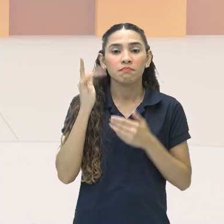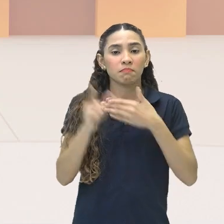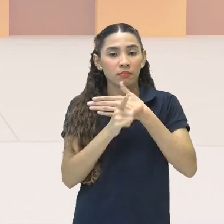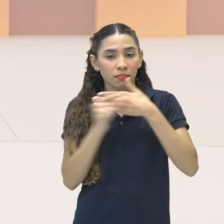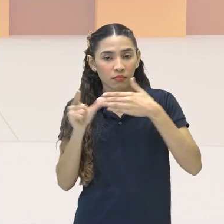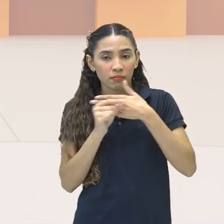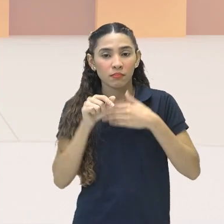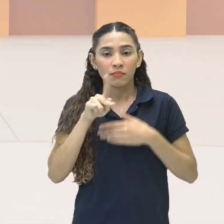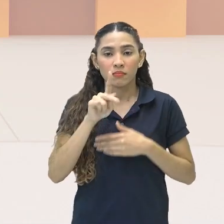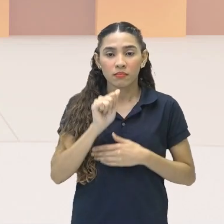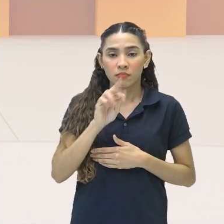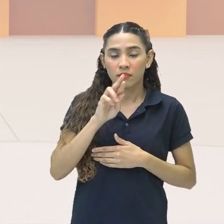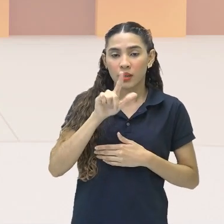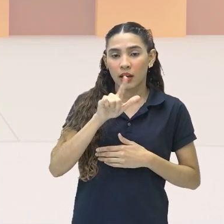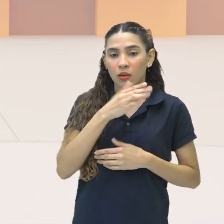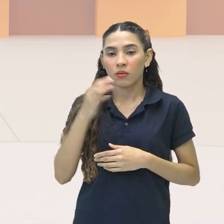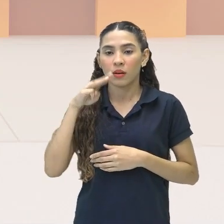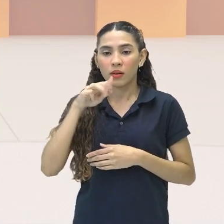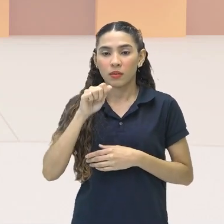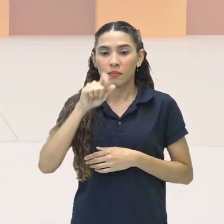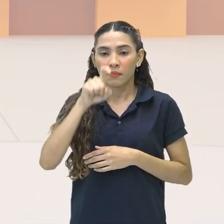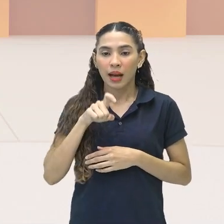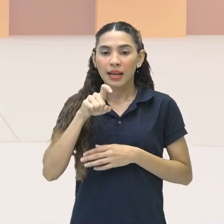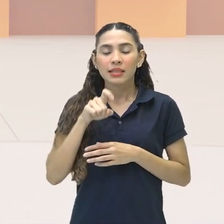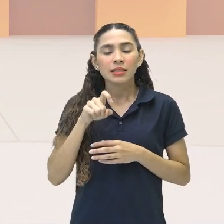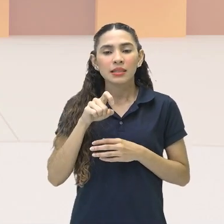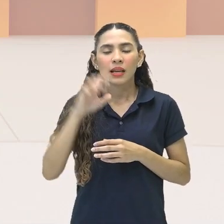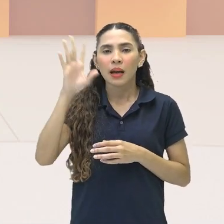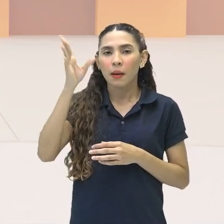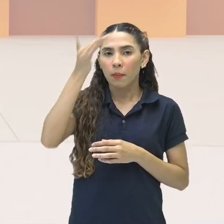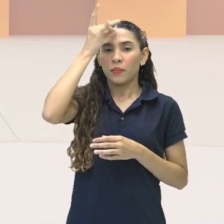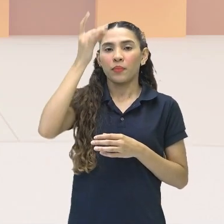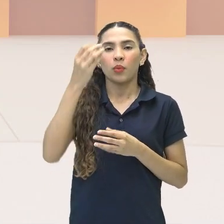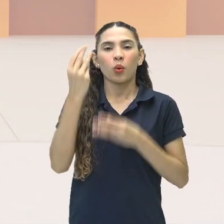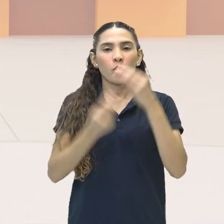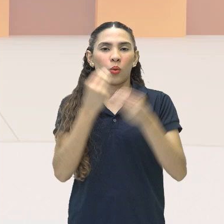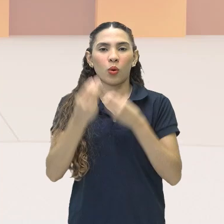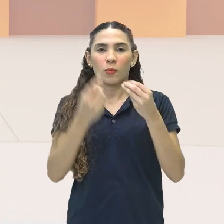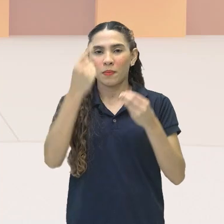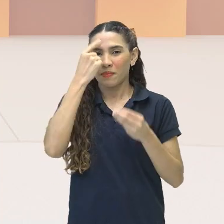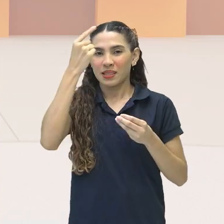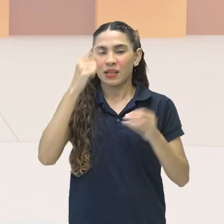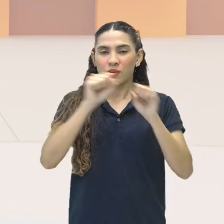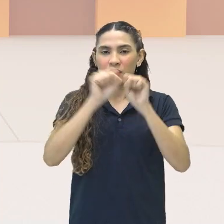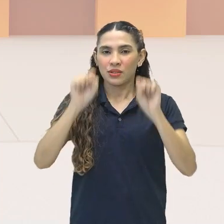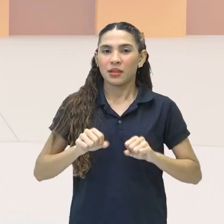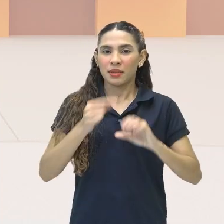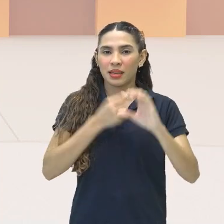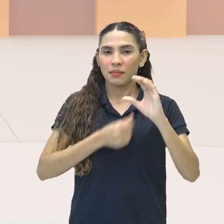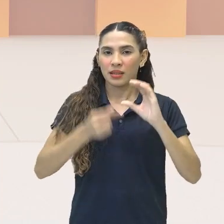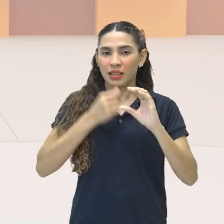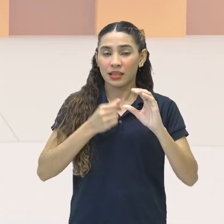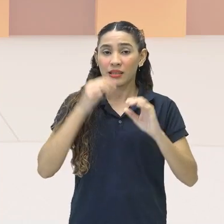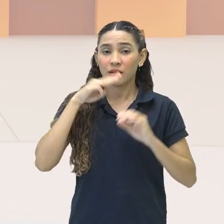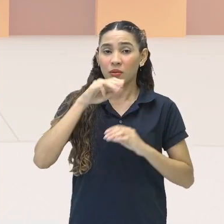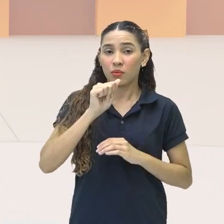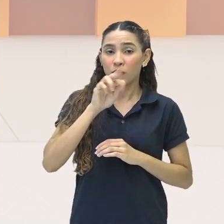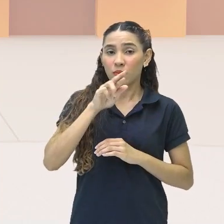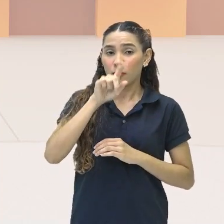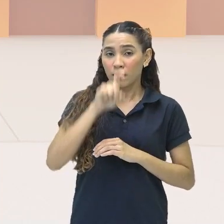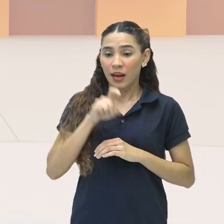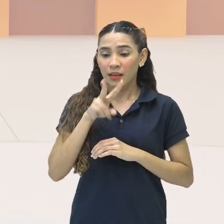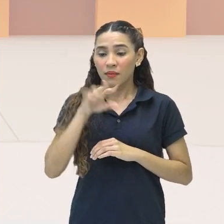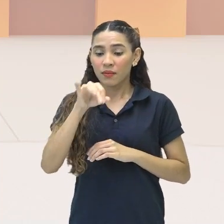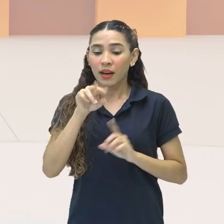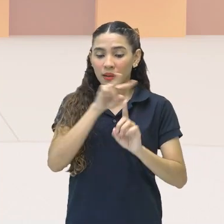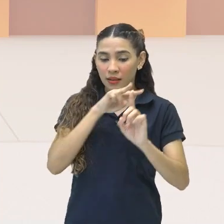Marx, vai iluminar, então, como é que nós podemos pensar esse sistema capitalista. O Marx ele vai olhar para